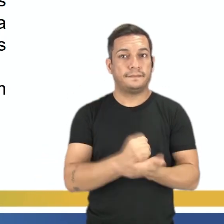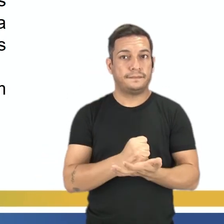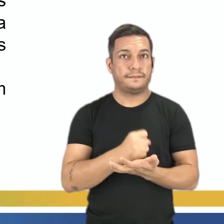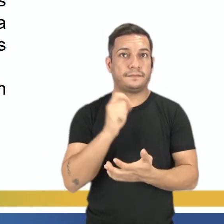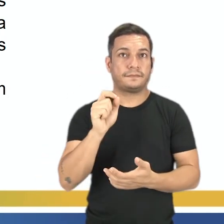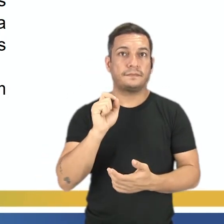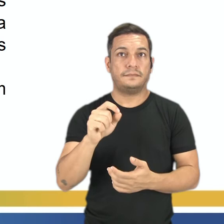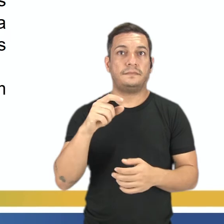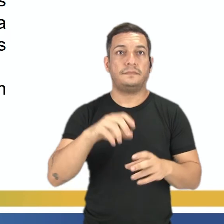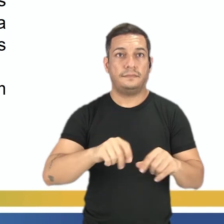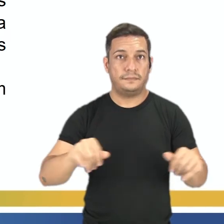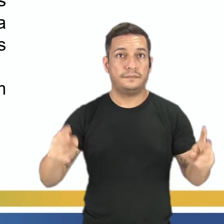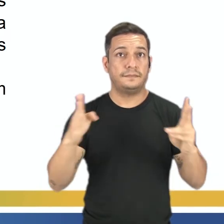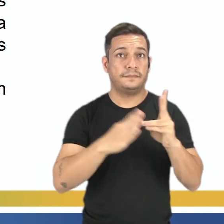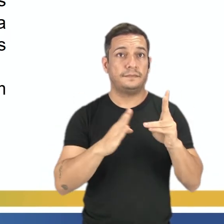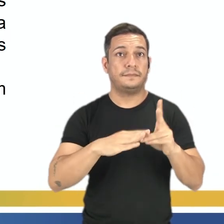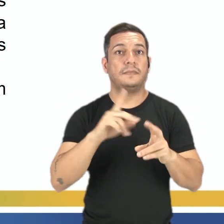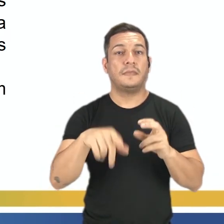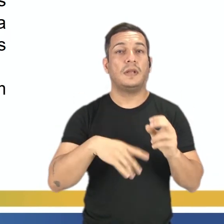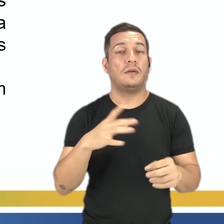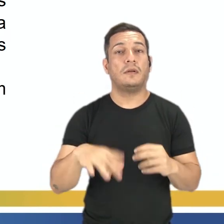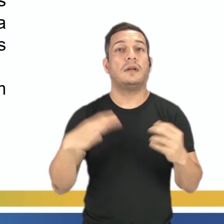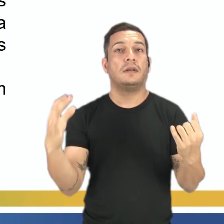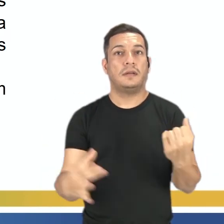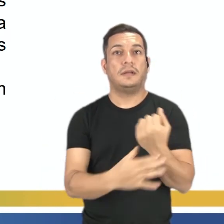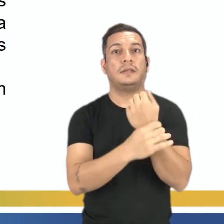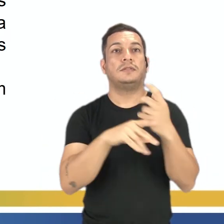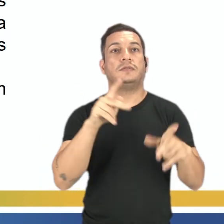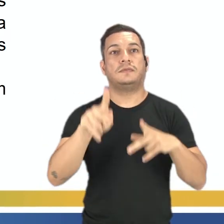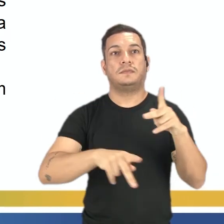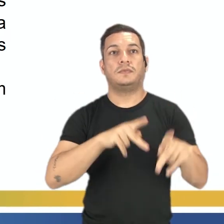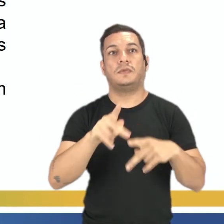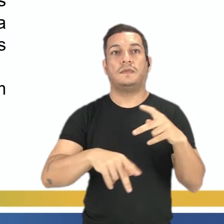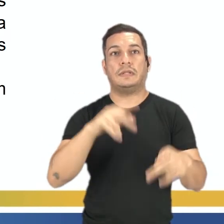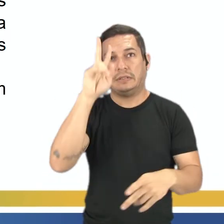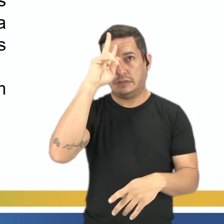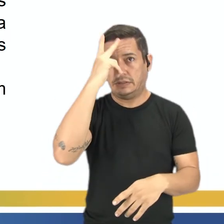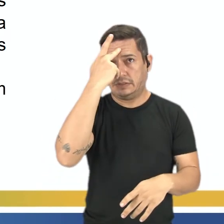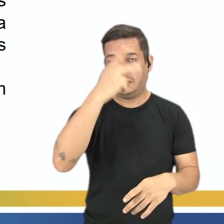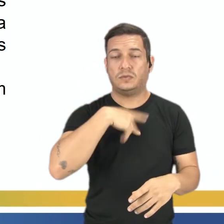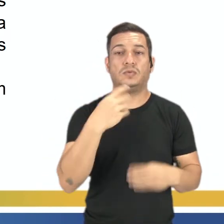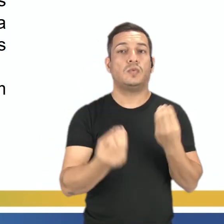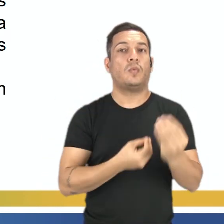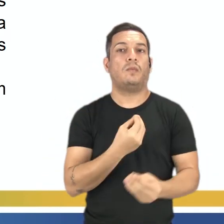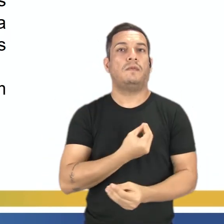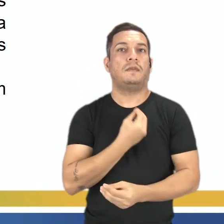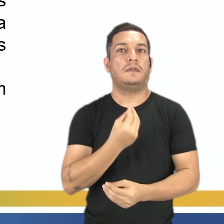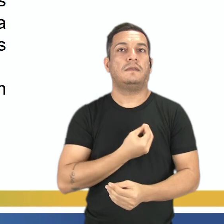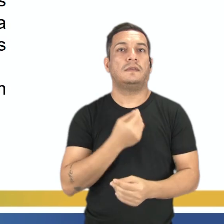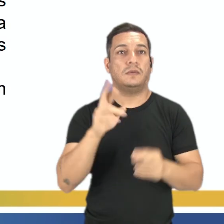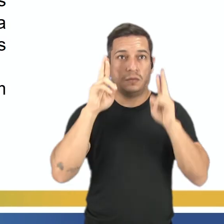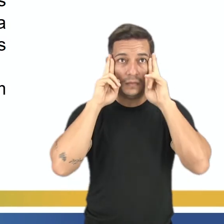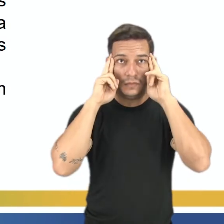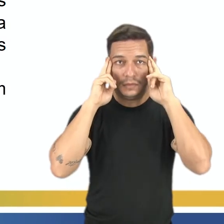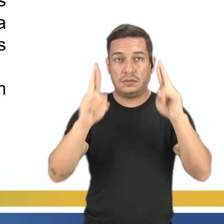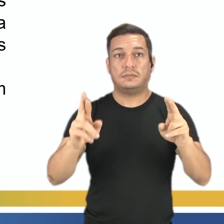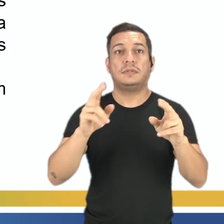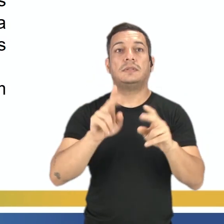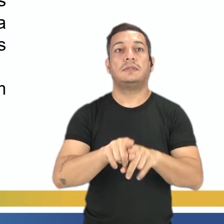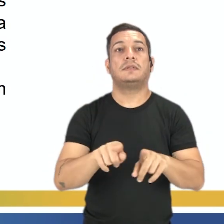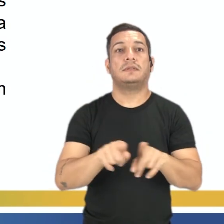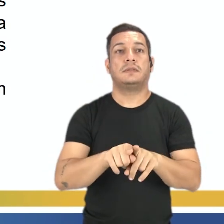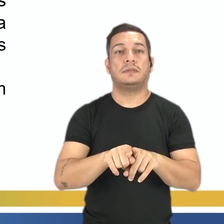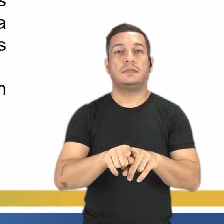A demarcação de terras indígenas é uma forma de garantir a esses povos a decisão sobre a sua maneira de viver, o respeito aos